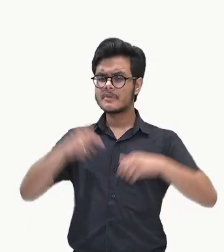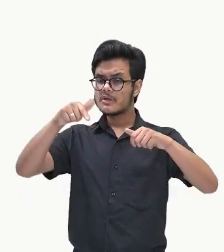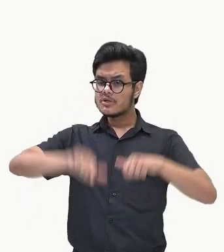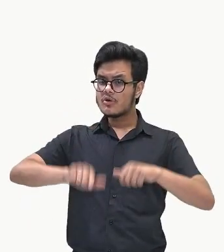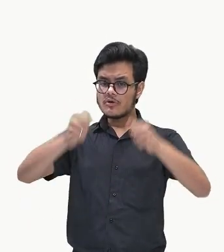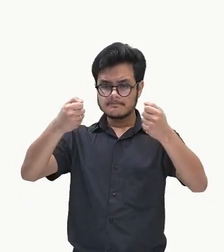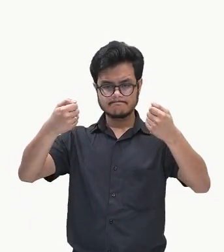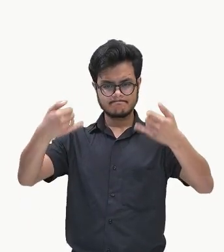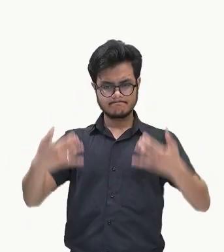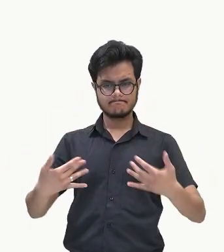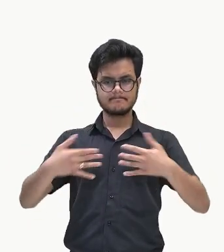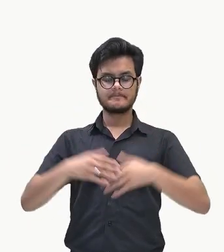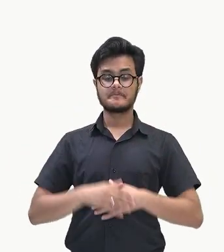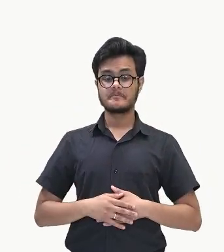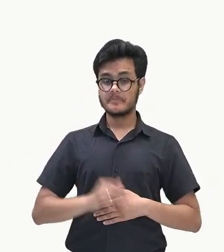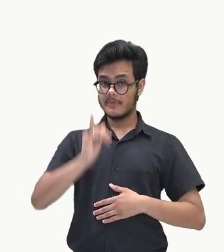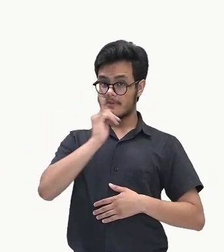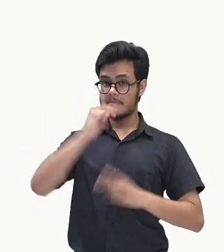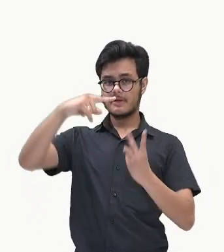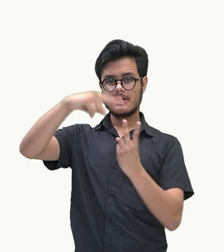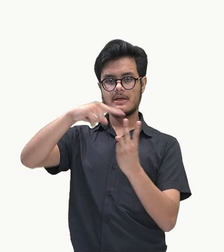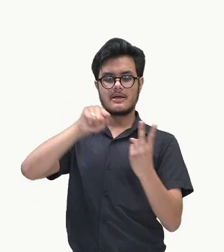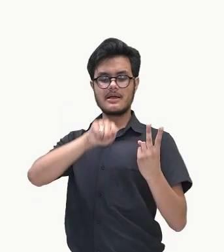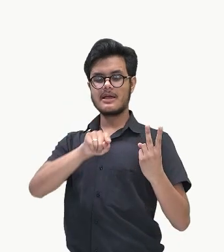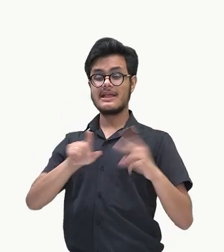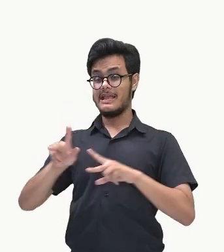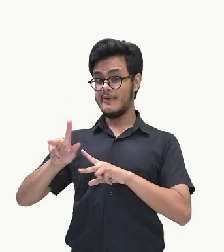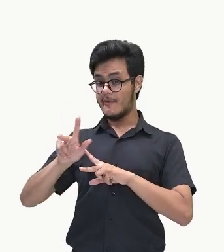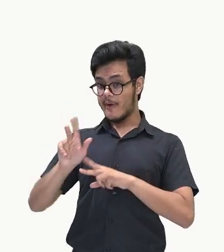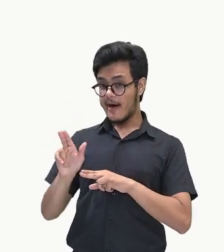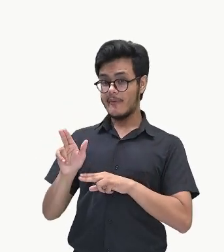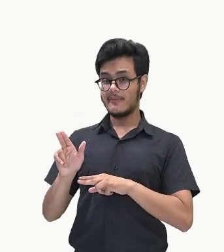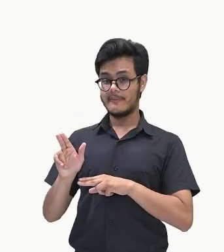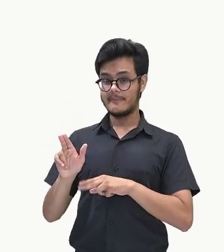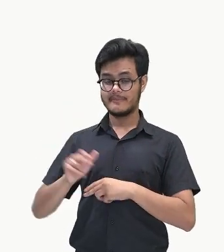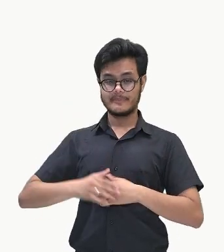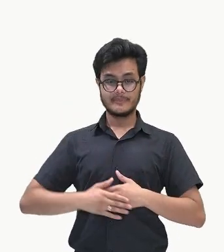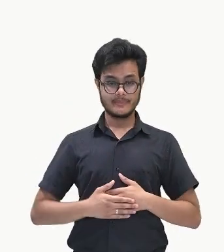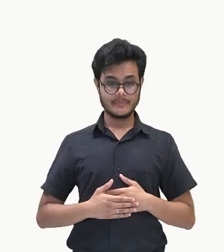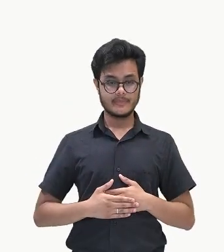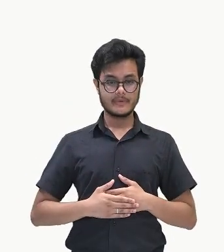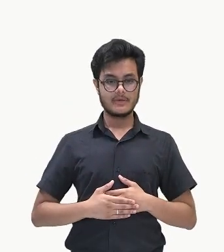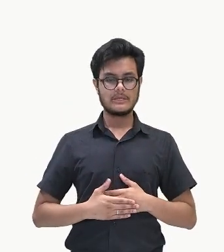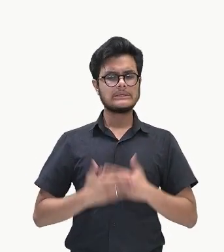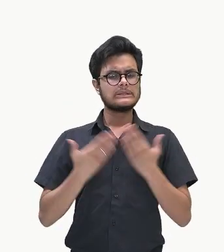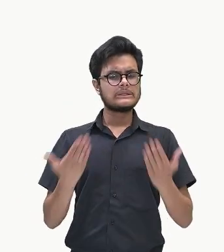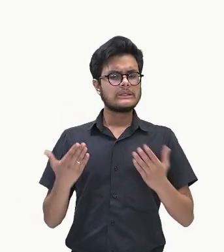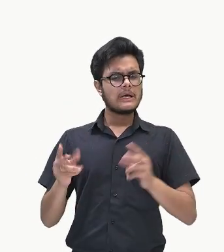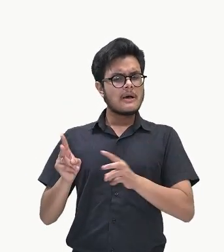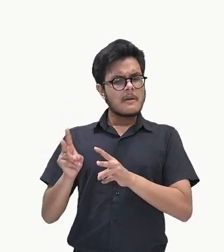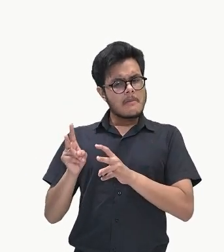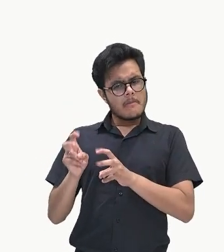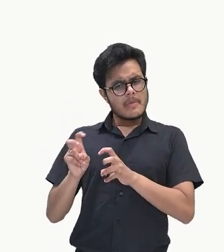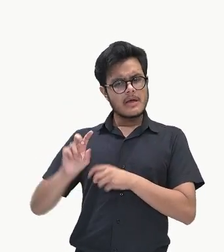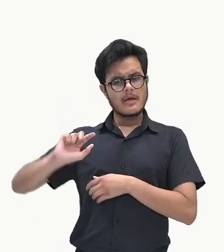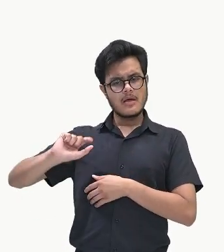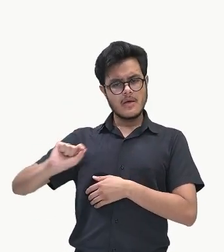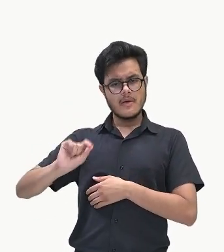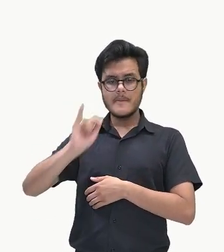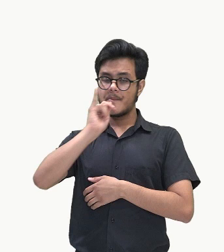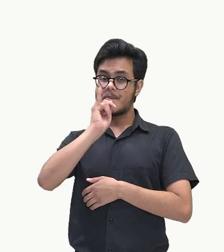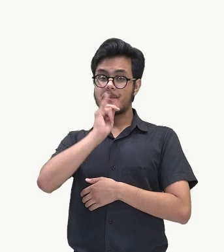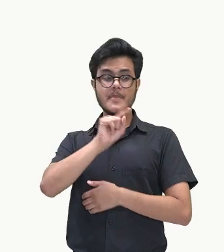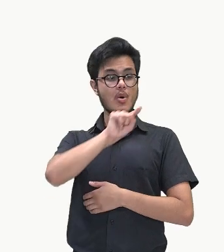Novamente, radicandos iguais. Tá? Vamos observar para o índice